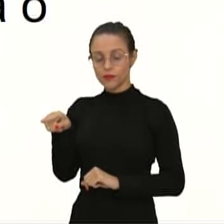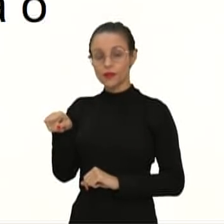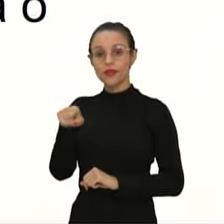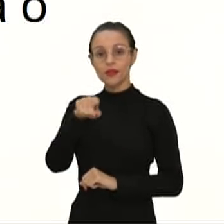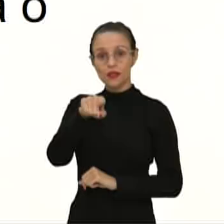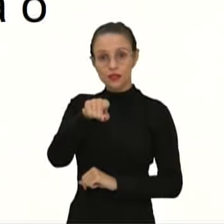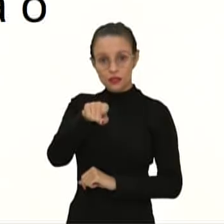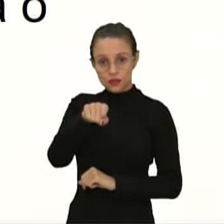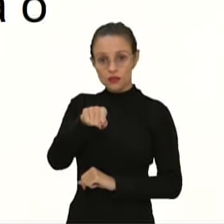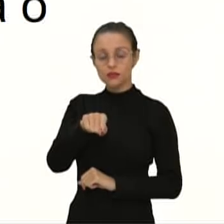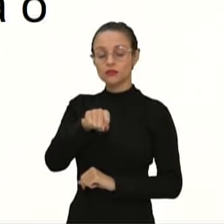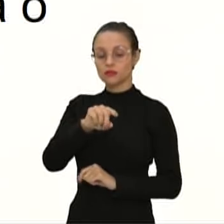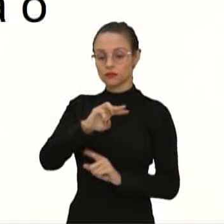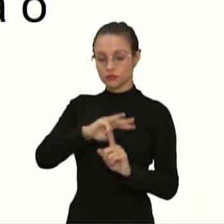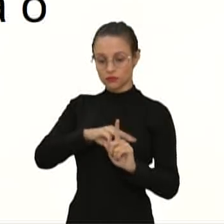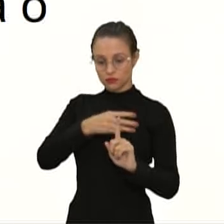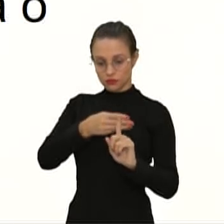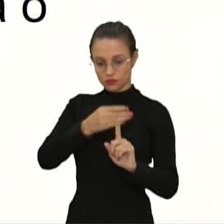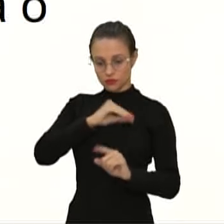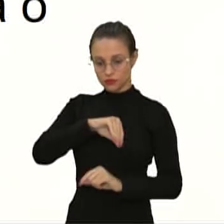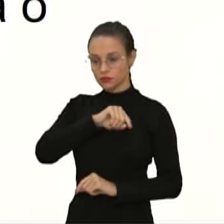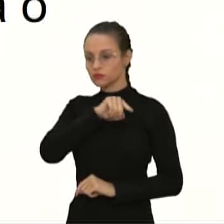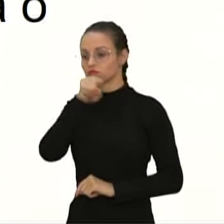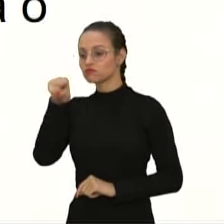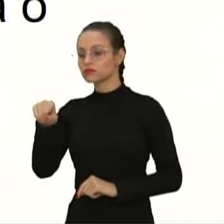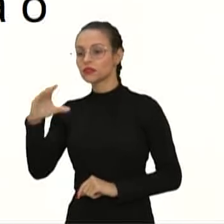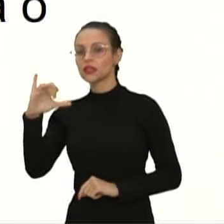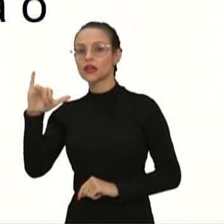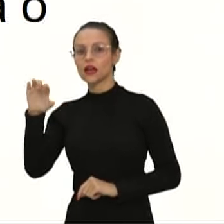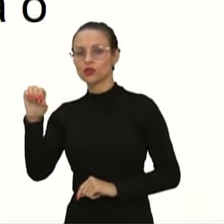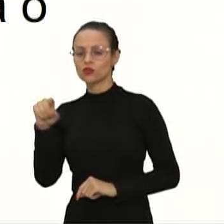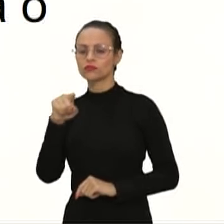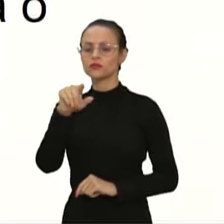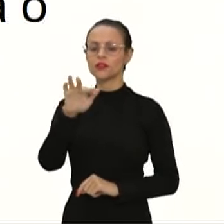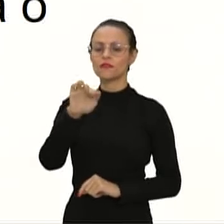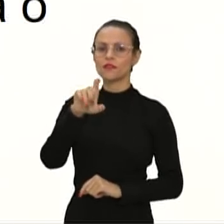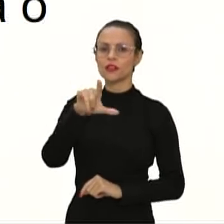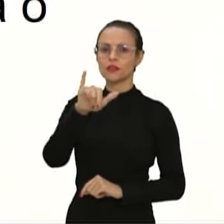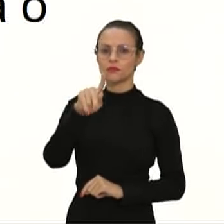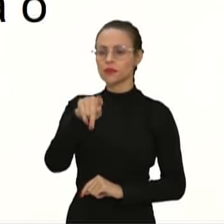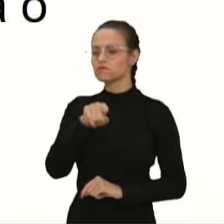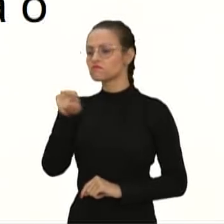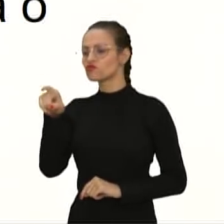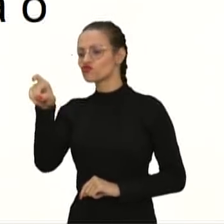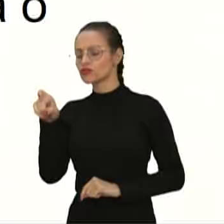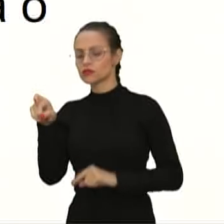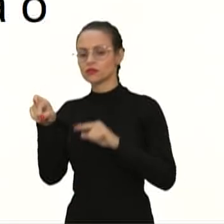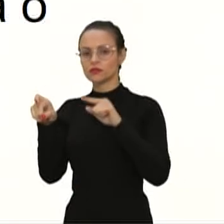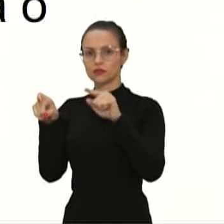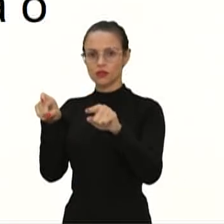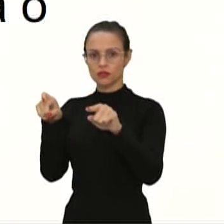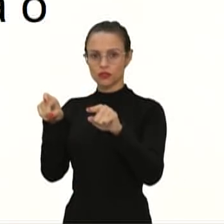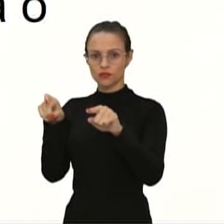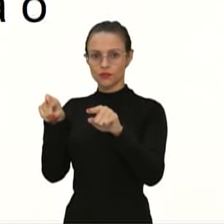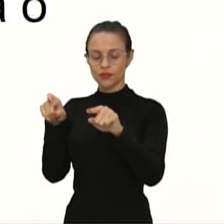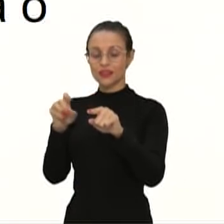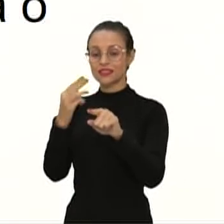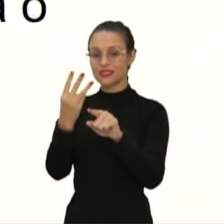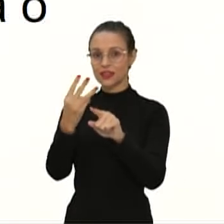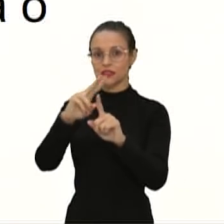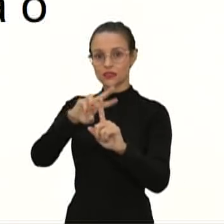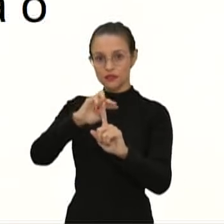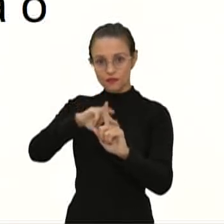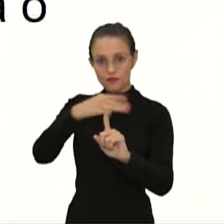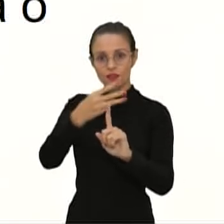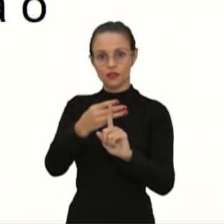ganha o triplo de Caio. Caio a gente não sabe, vai ser a nossa incógnita. E o Felipe vai ser 3 vezes